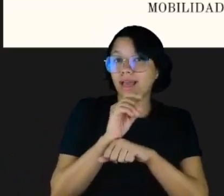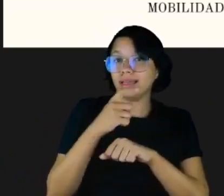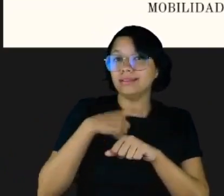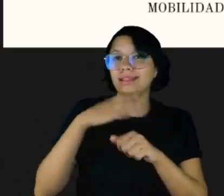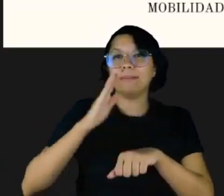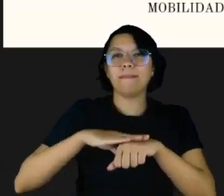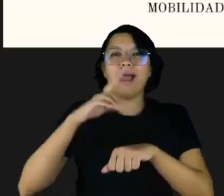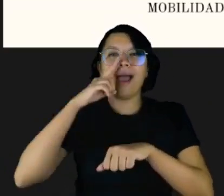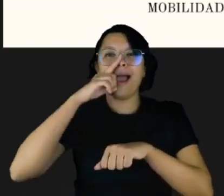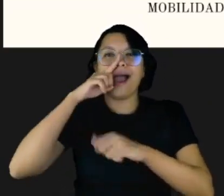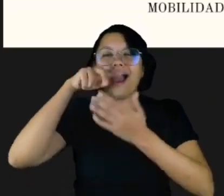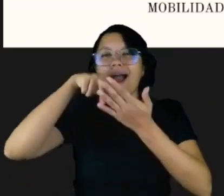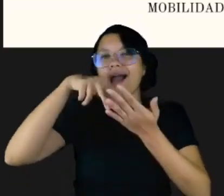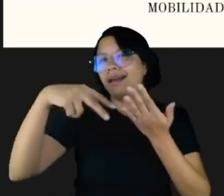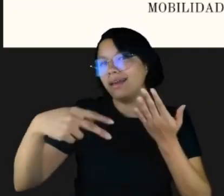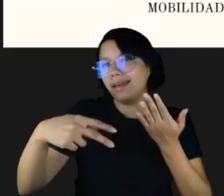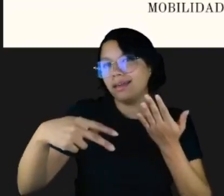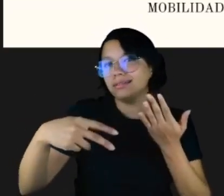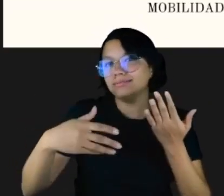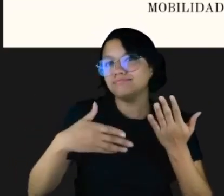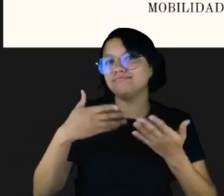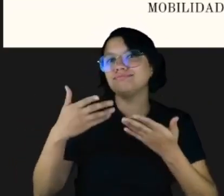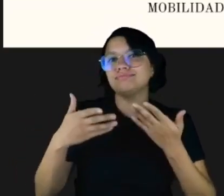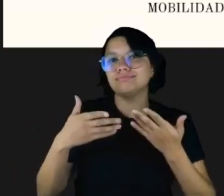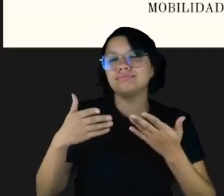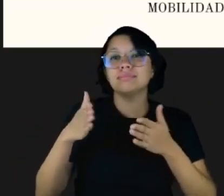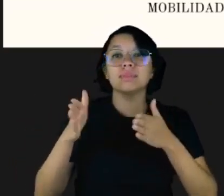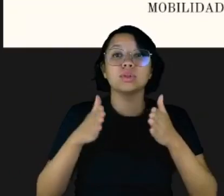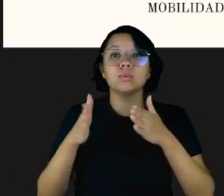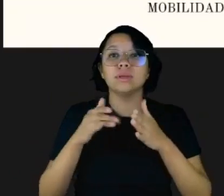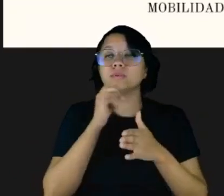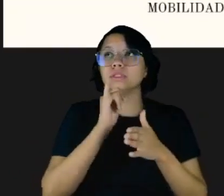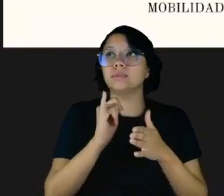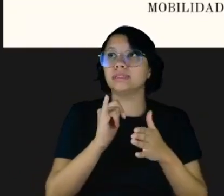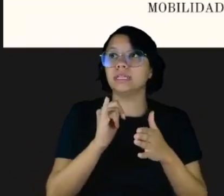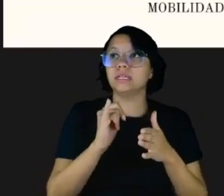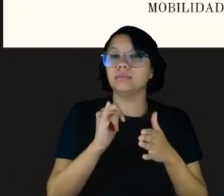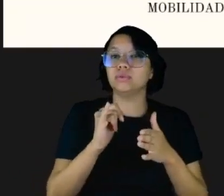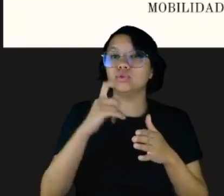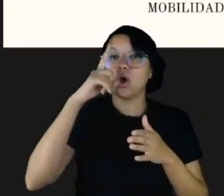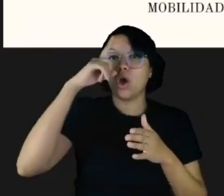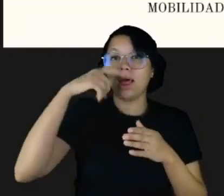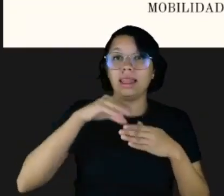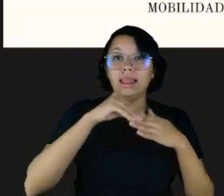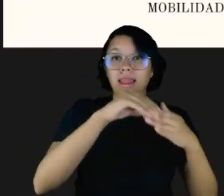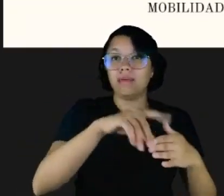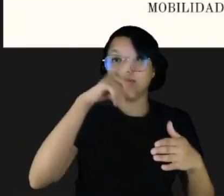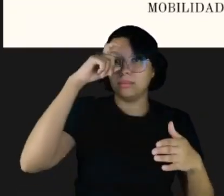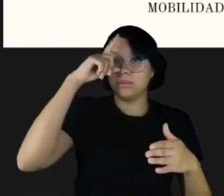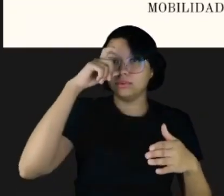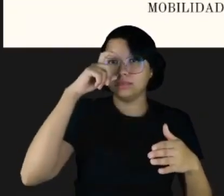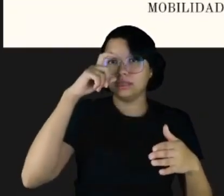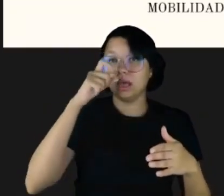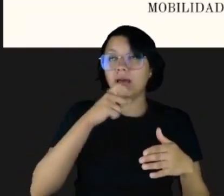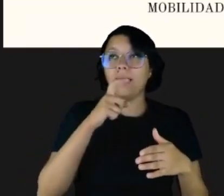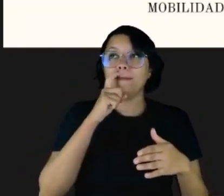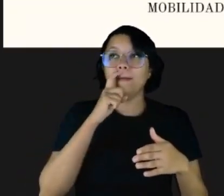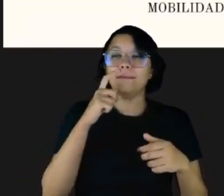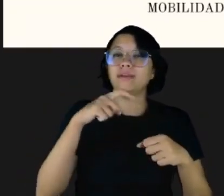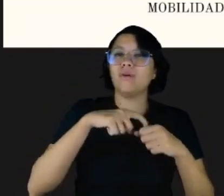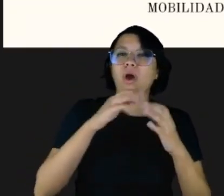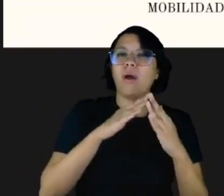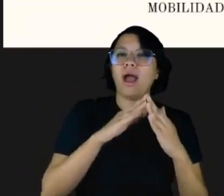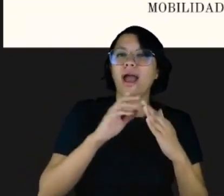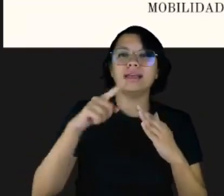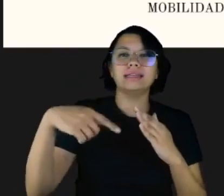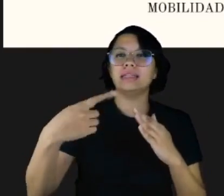quedas, favorece para que numa situação, por exemplo, de uma hospitalização, papai voltou para casa e depois que